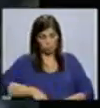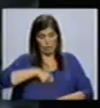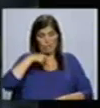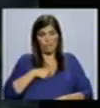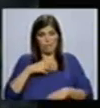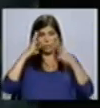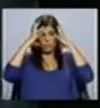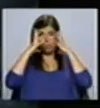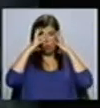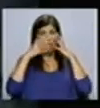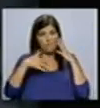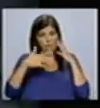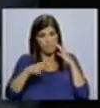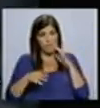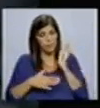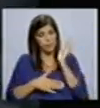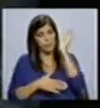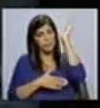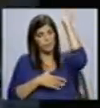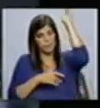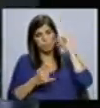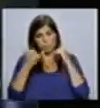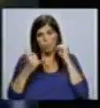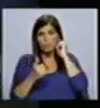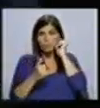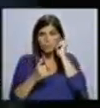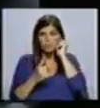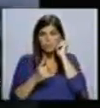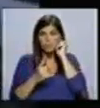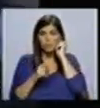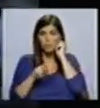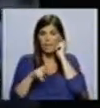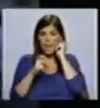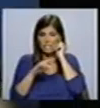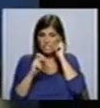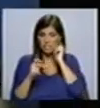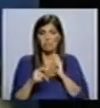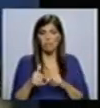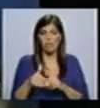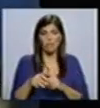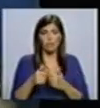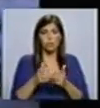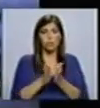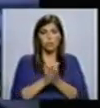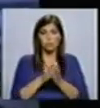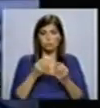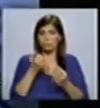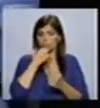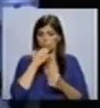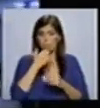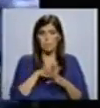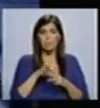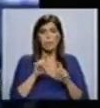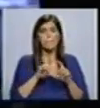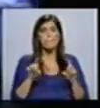na cápsula Orion, que é a próxima cápsula tripulada da Agência Espacial Norte-Americana, e, portanto, toda a gente ficou a ganhar. Só que esta